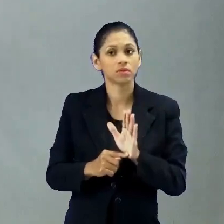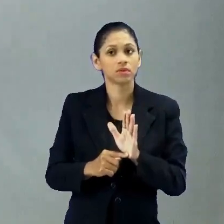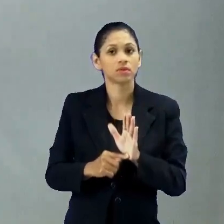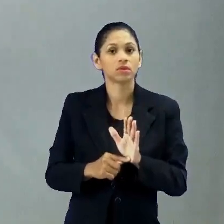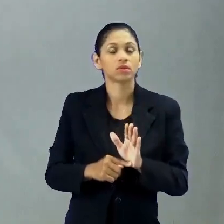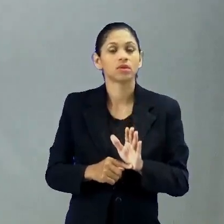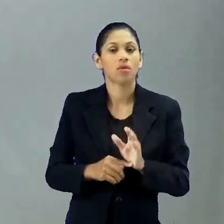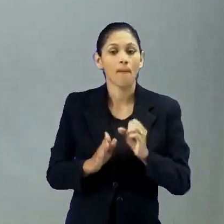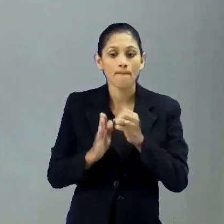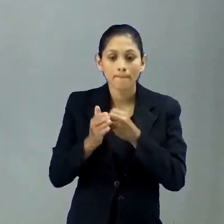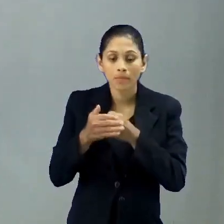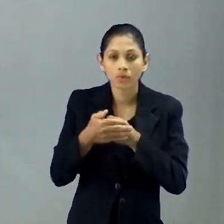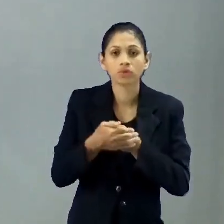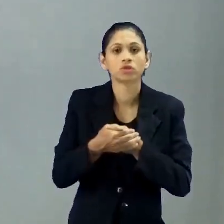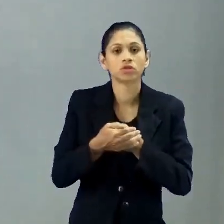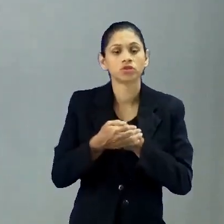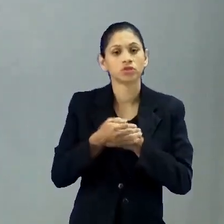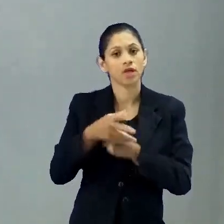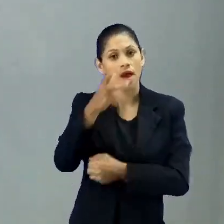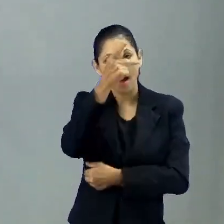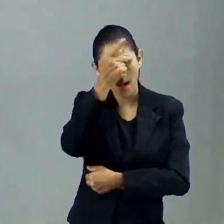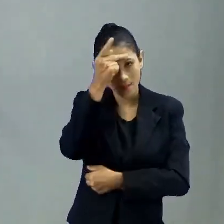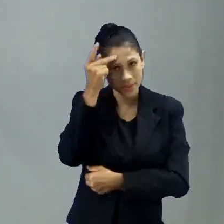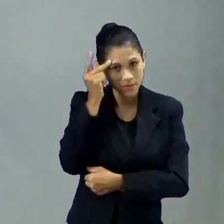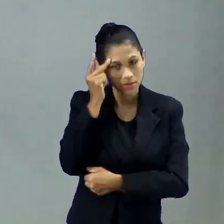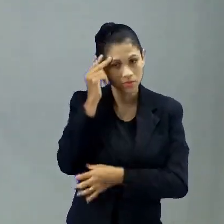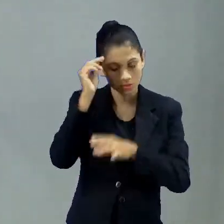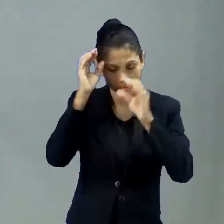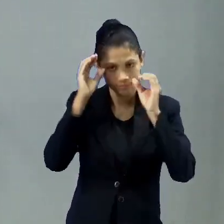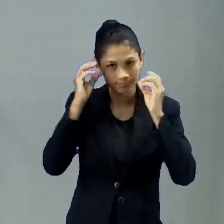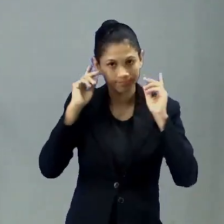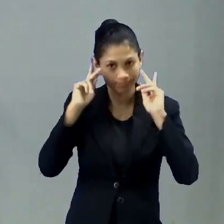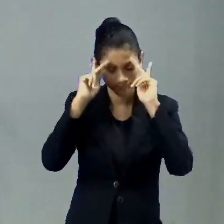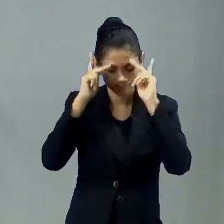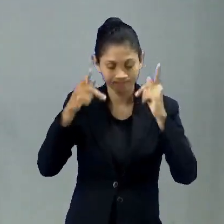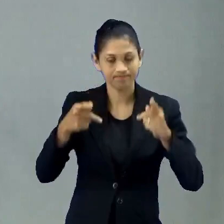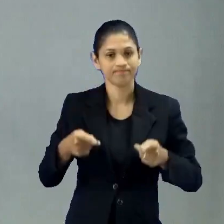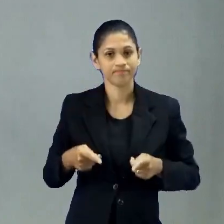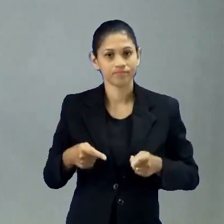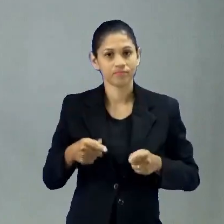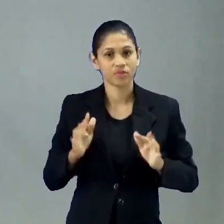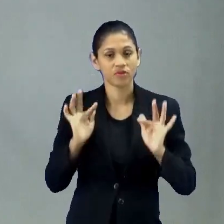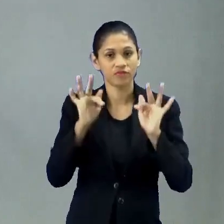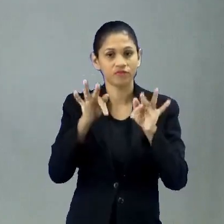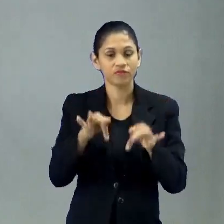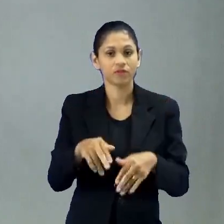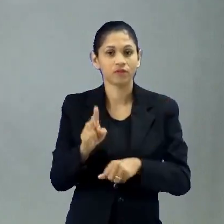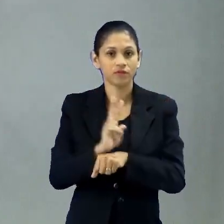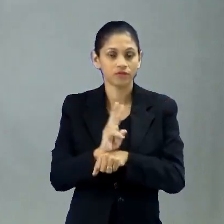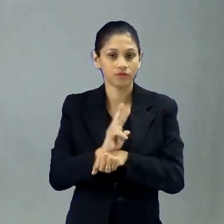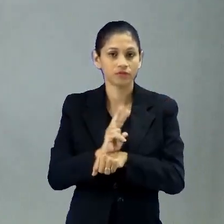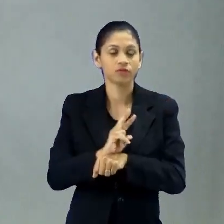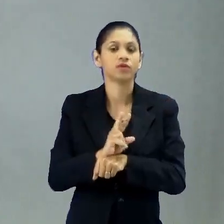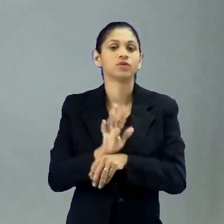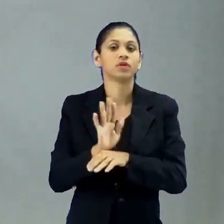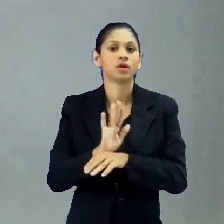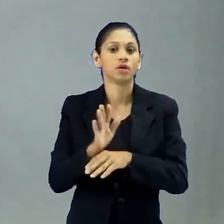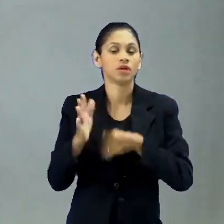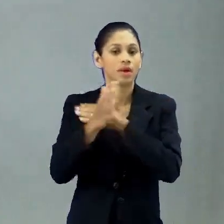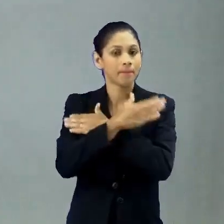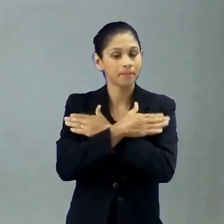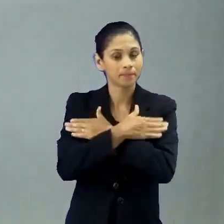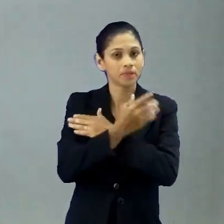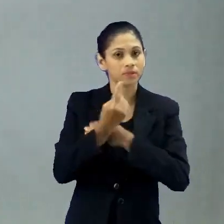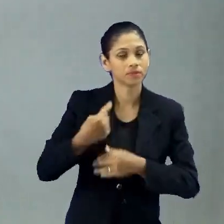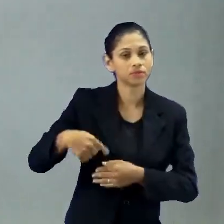a preservação da dignidade da pessoa humana. Finalizo esta videoaula, um forte abraço a todos vocês